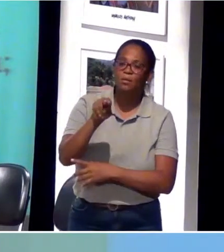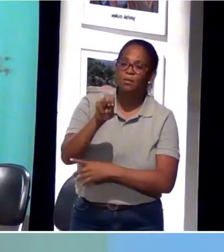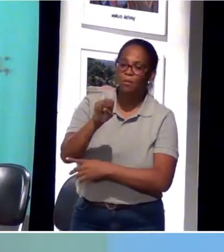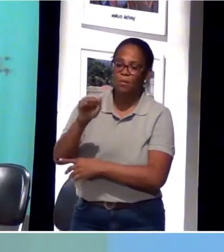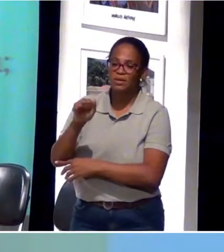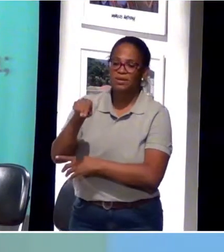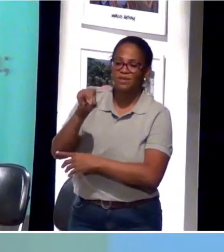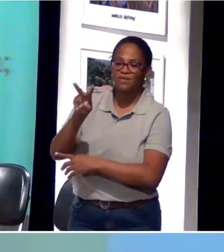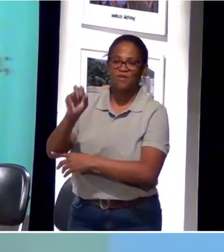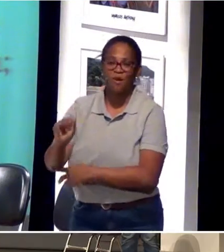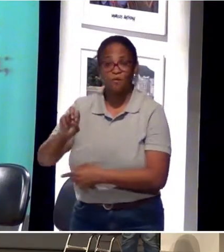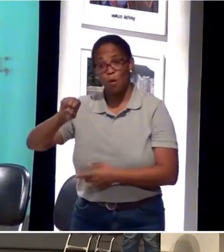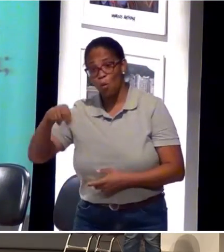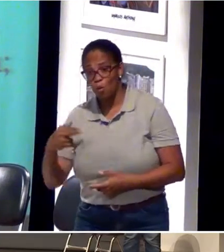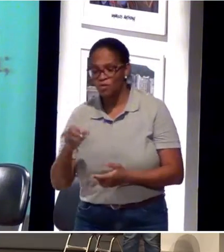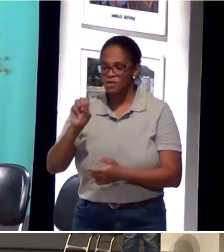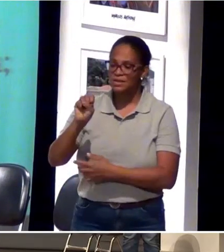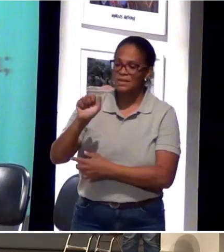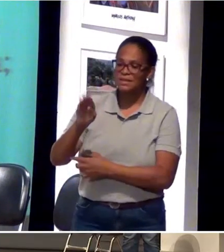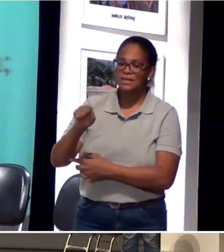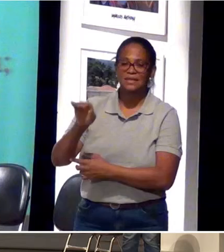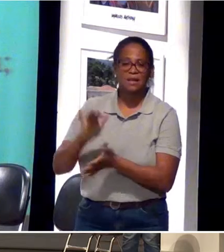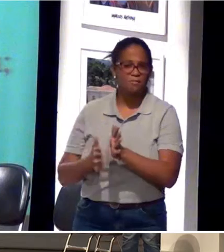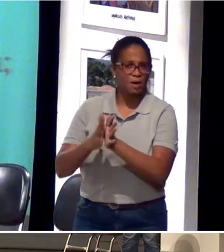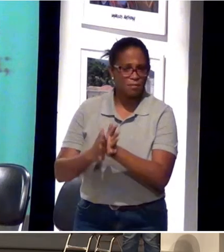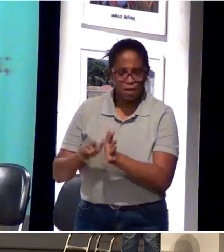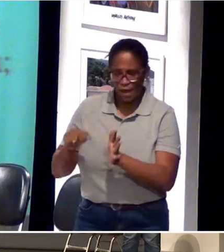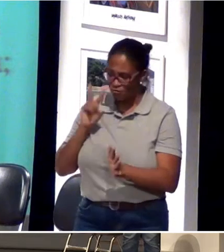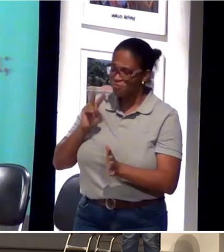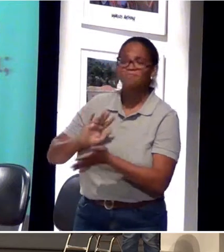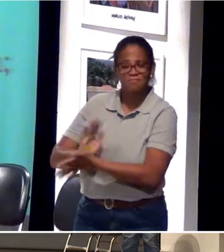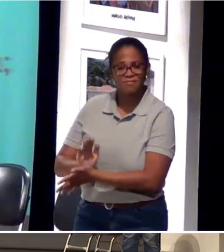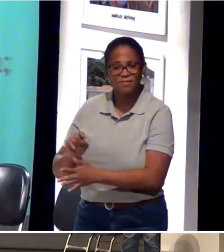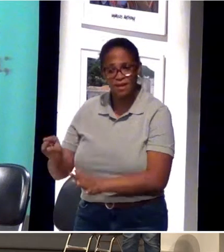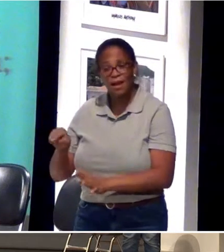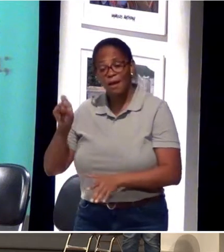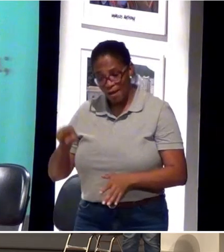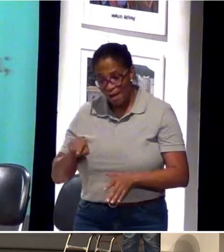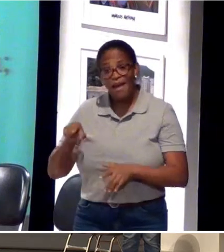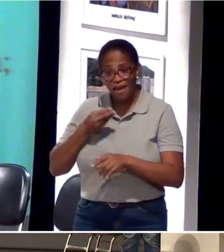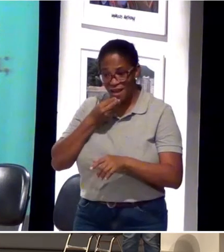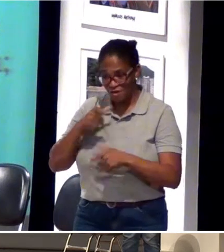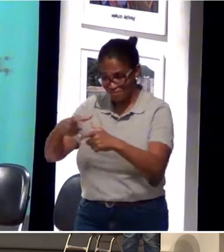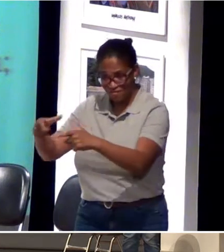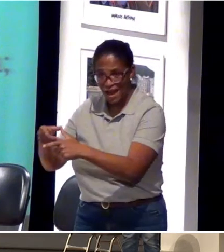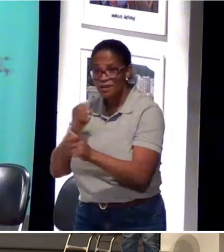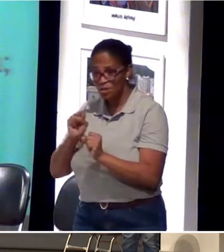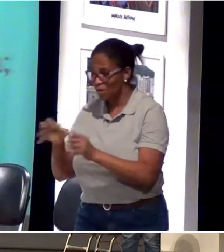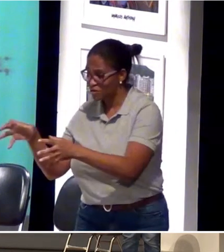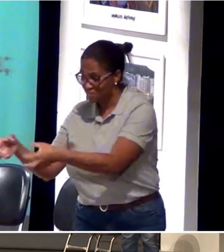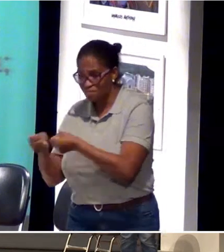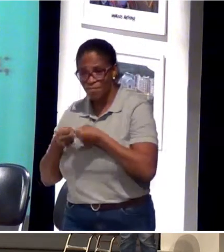já reconhecido samba. A gente está falando, nesse contexto, da possibilidade de apreensão de adolescente